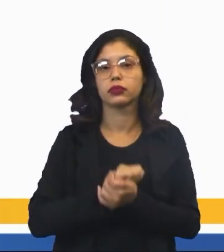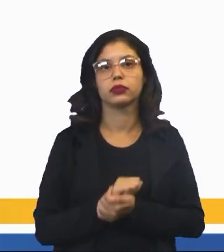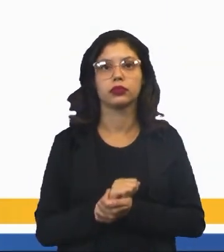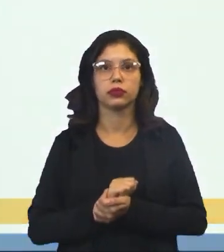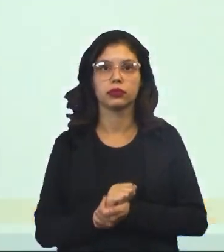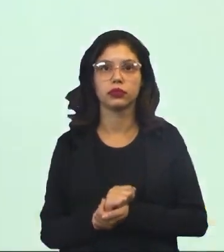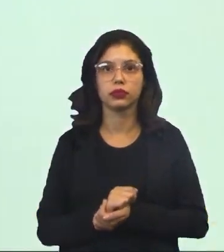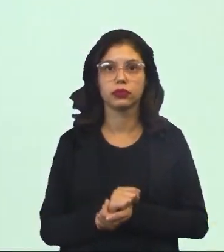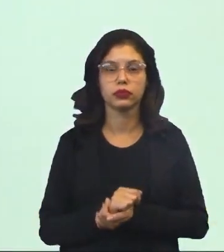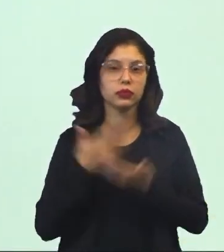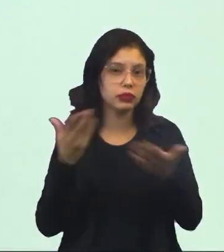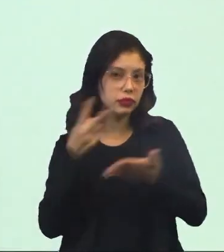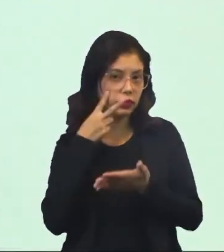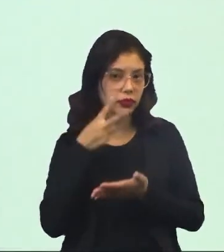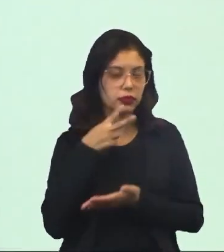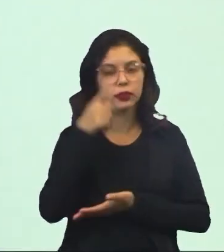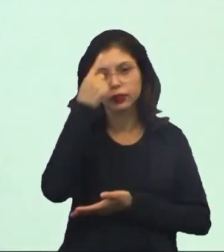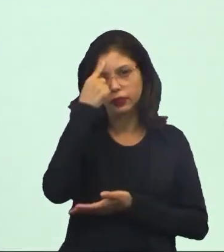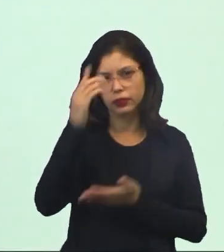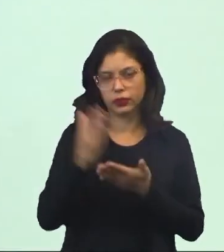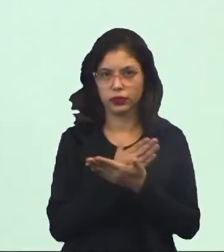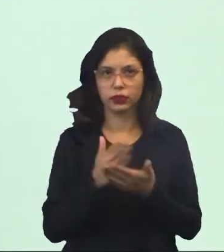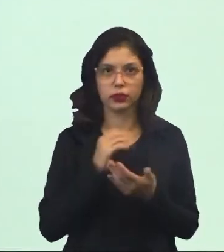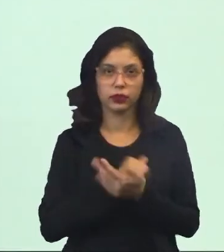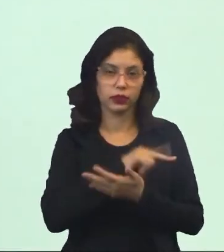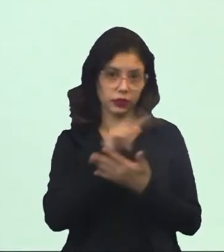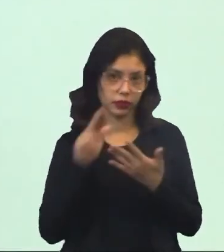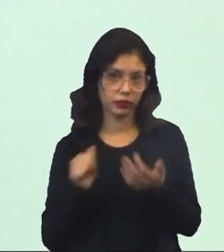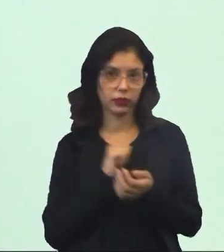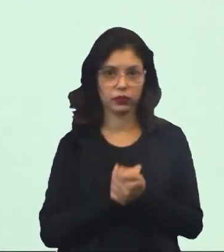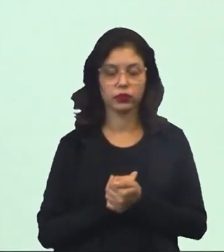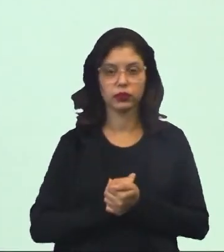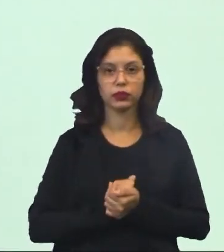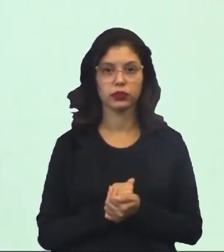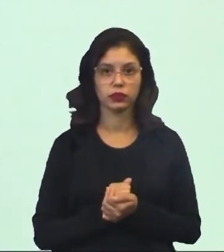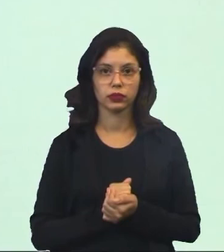no espaço. Vamos lá pensar em alguns. São vários, turma.